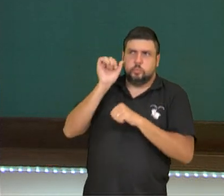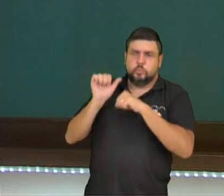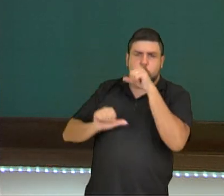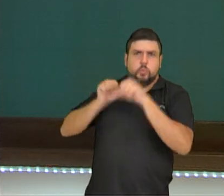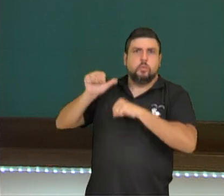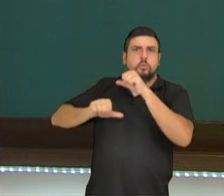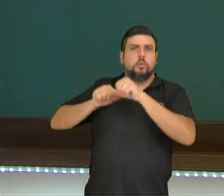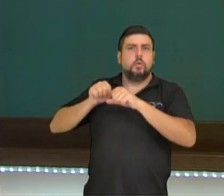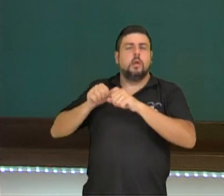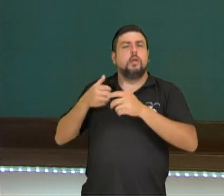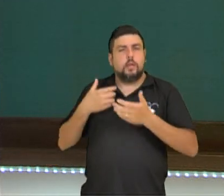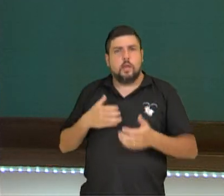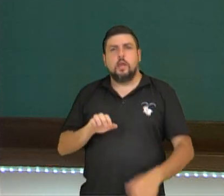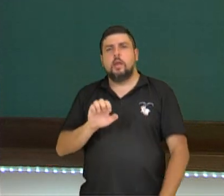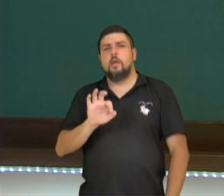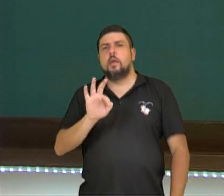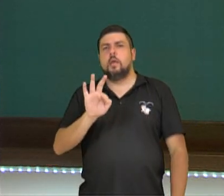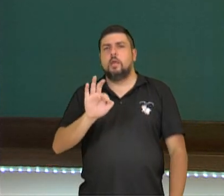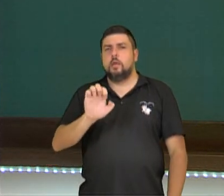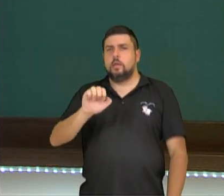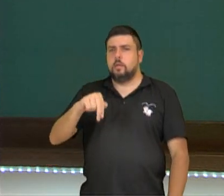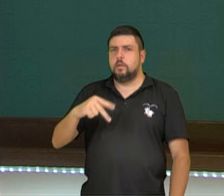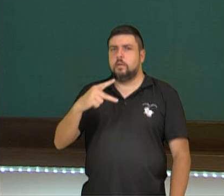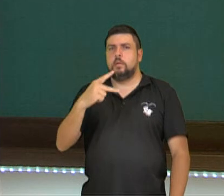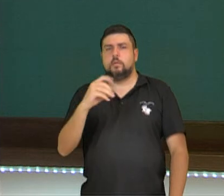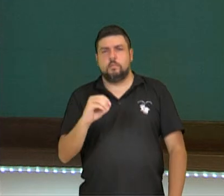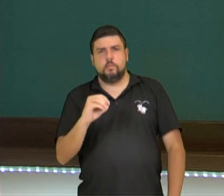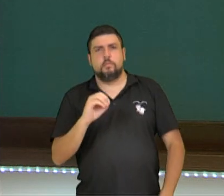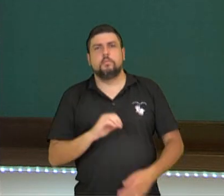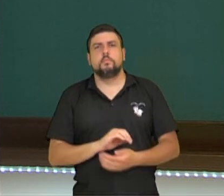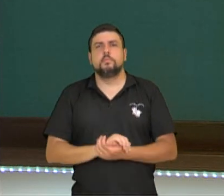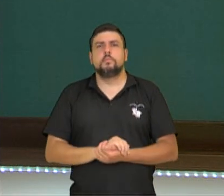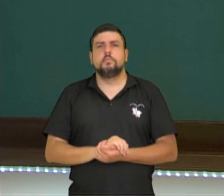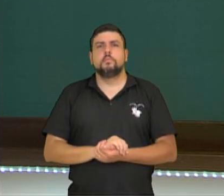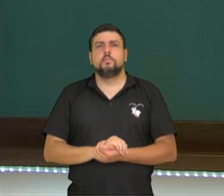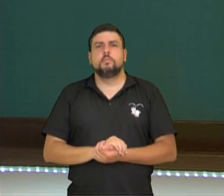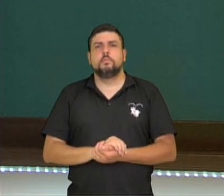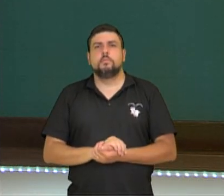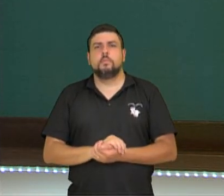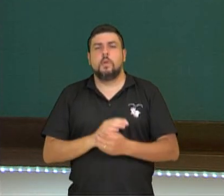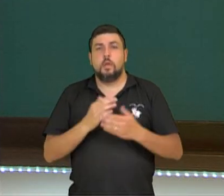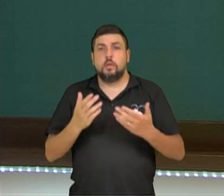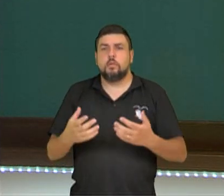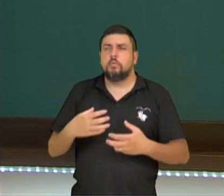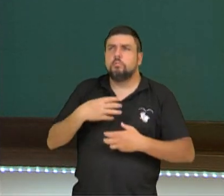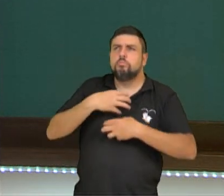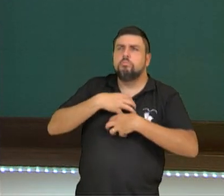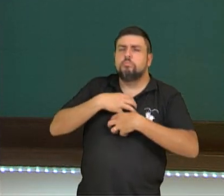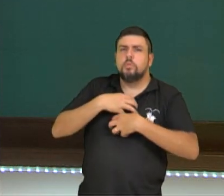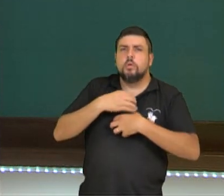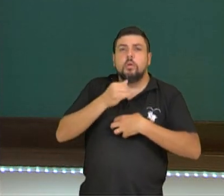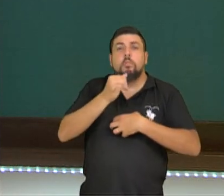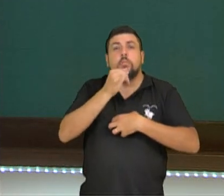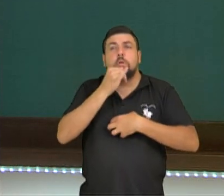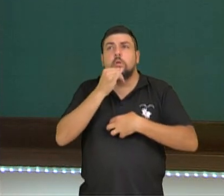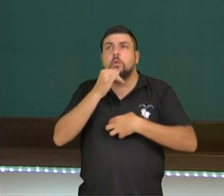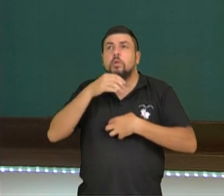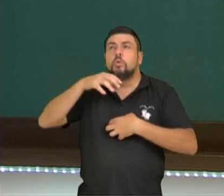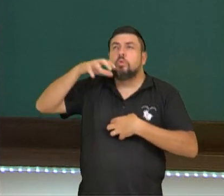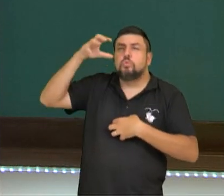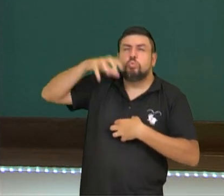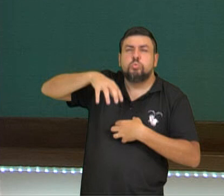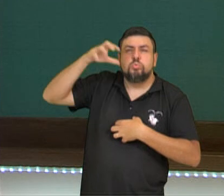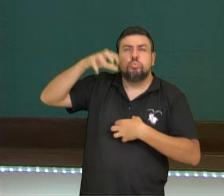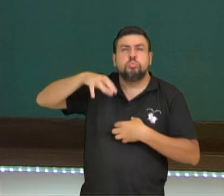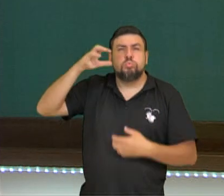tempo atmosférico, das condições da atmosfera naquele momento. Essas condições envolvem, tá chovendo, ficou lá